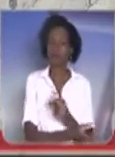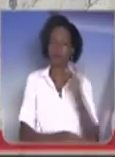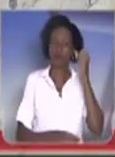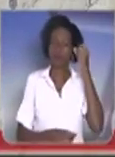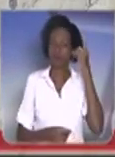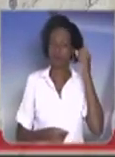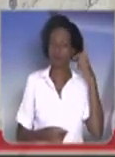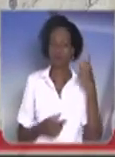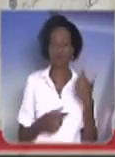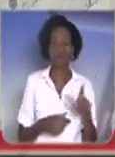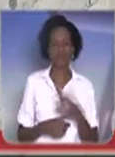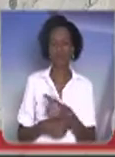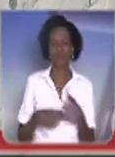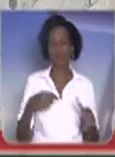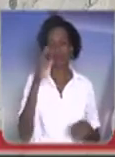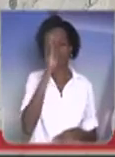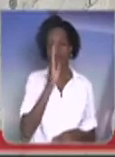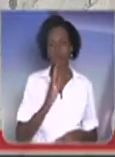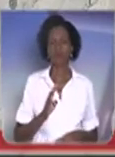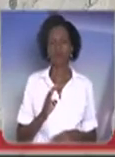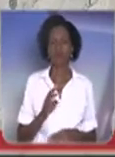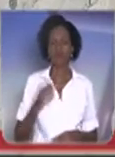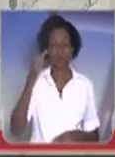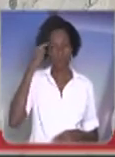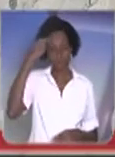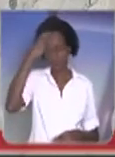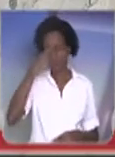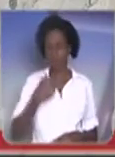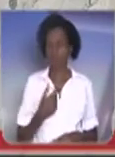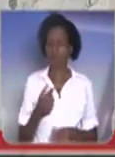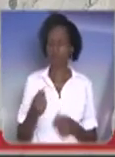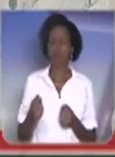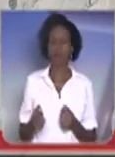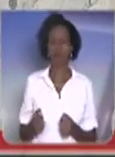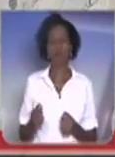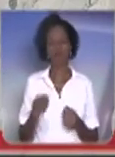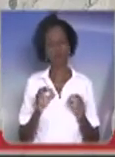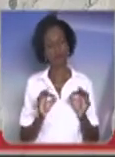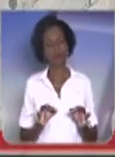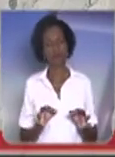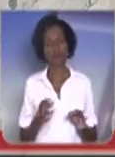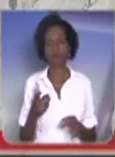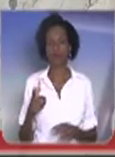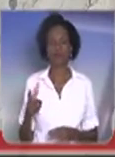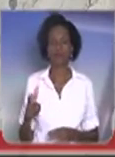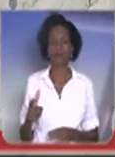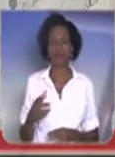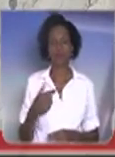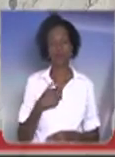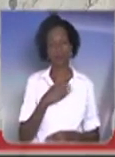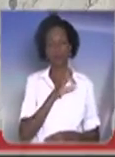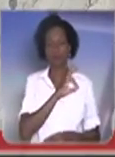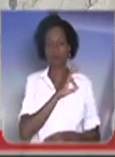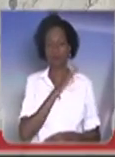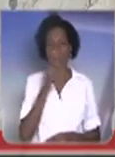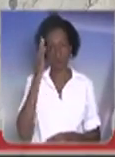cultura do brasileiro em levar as coisas a sério. E os senhores sabem que eu sou policial militar,